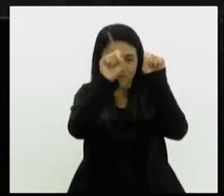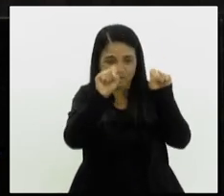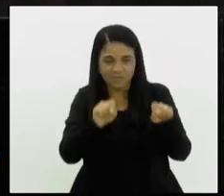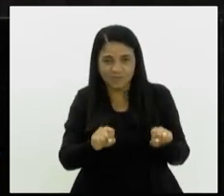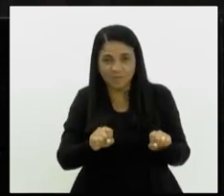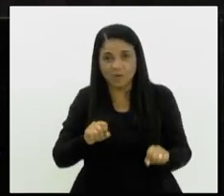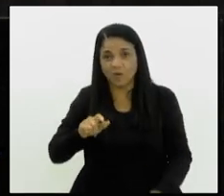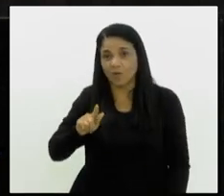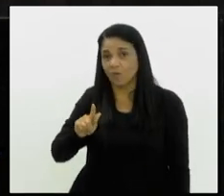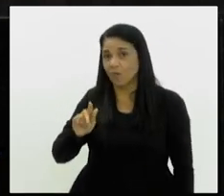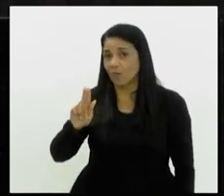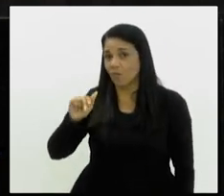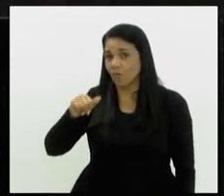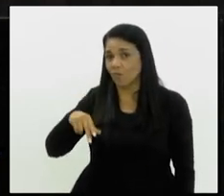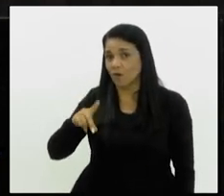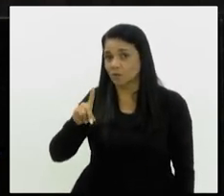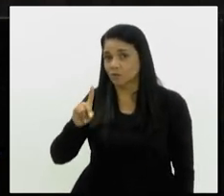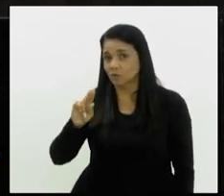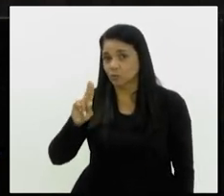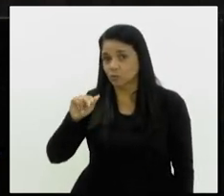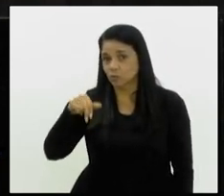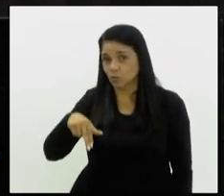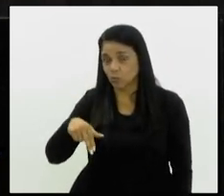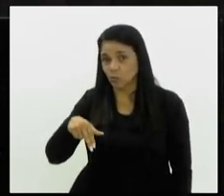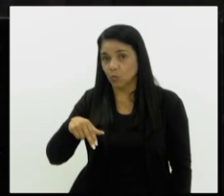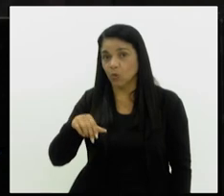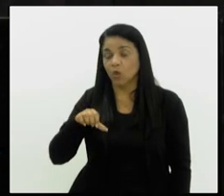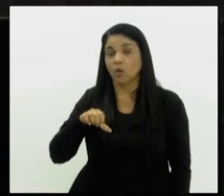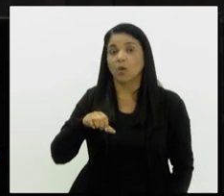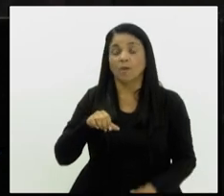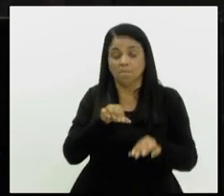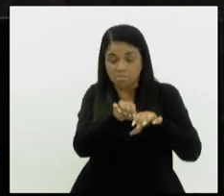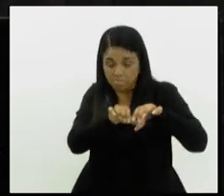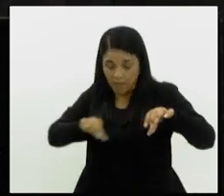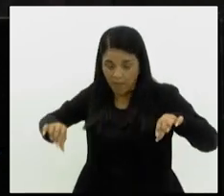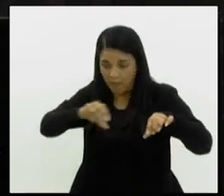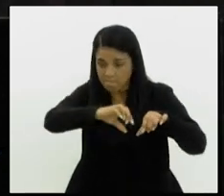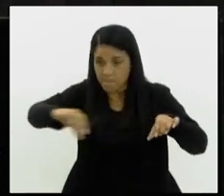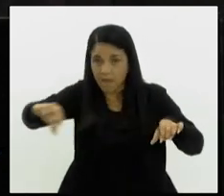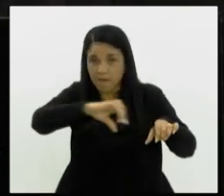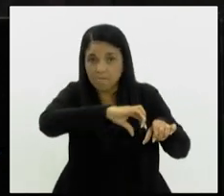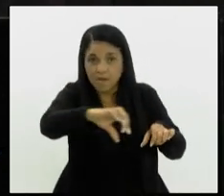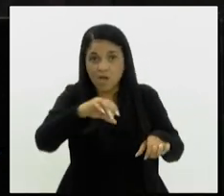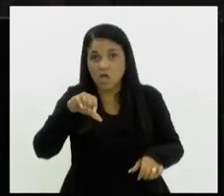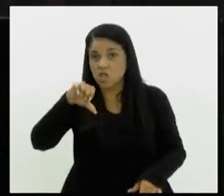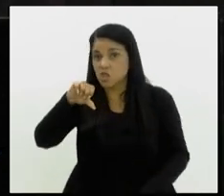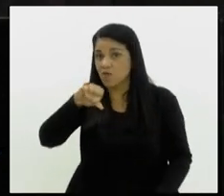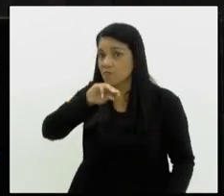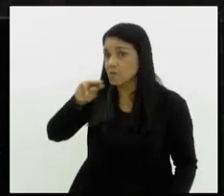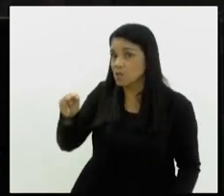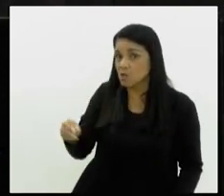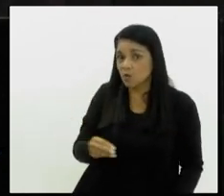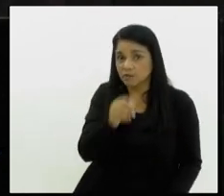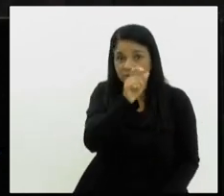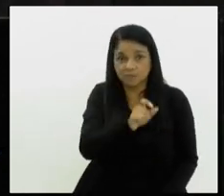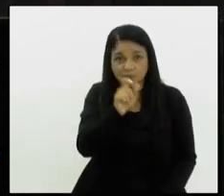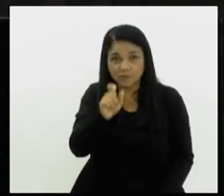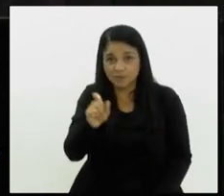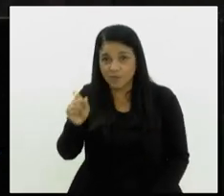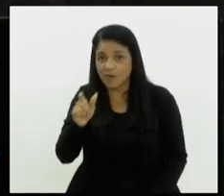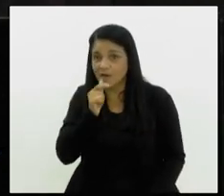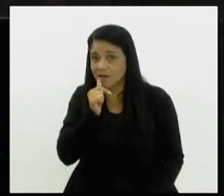Guandu, que aí abastece 9 milhões de pessoas. O que eu provocava, deputado Carlos